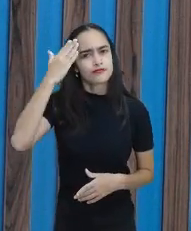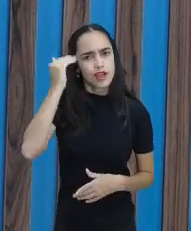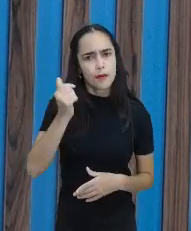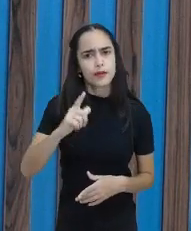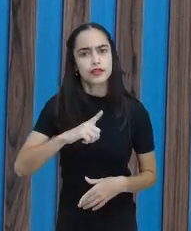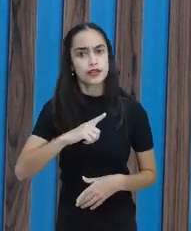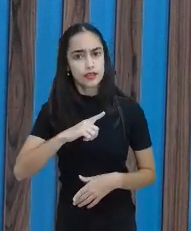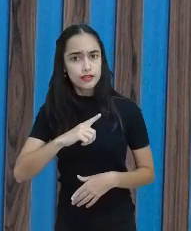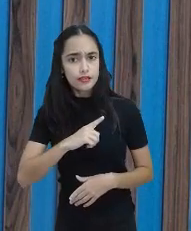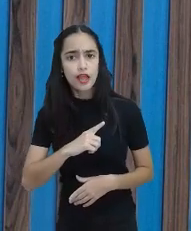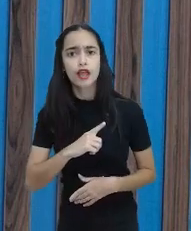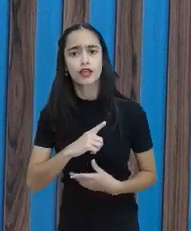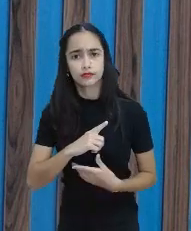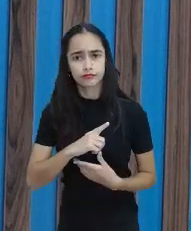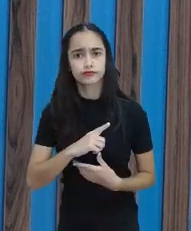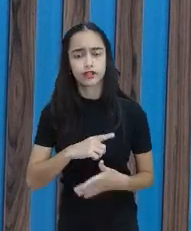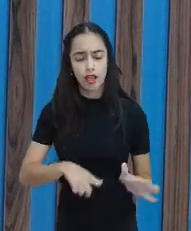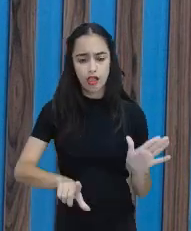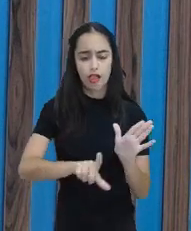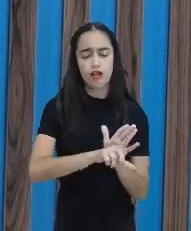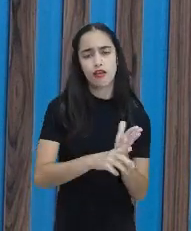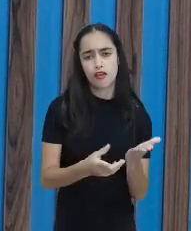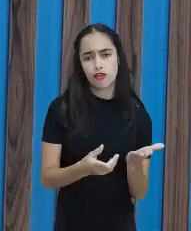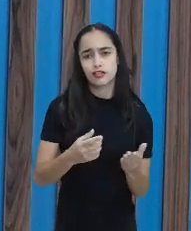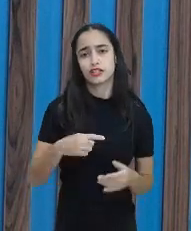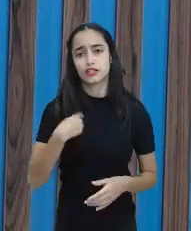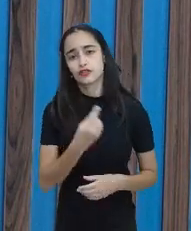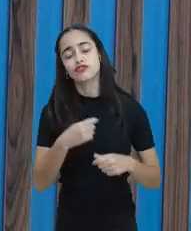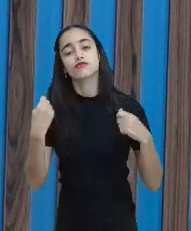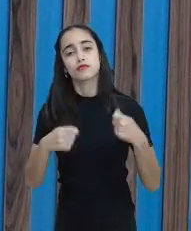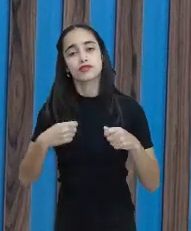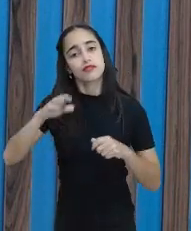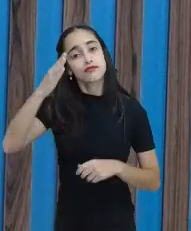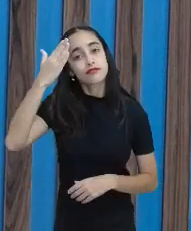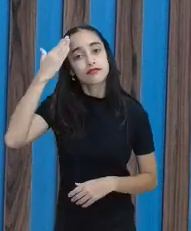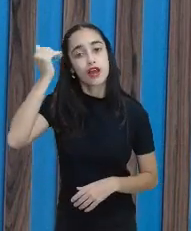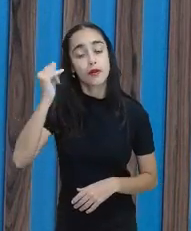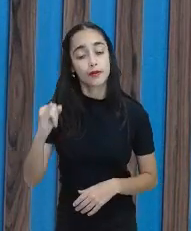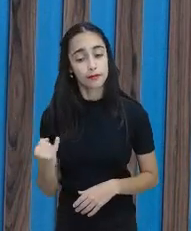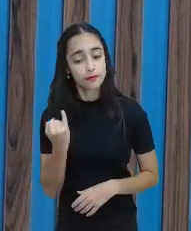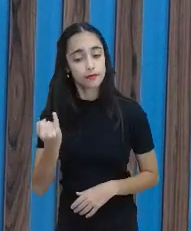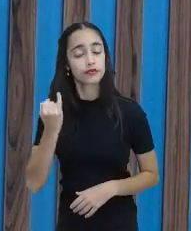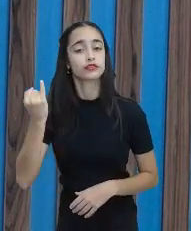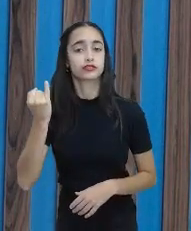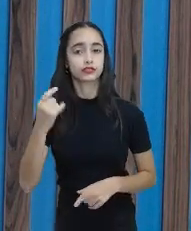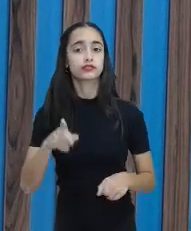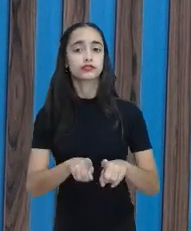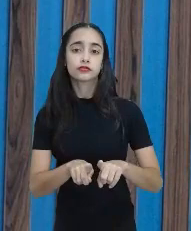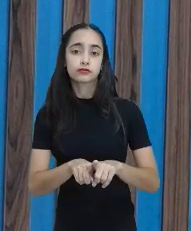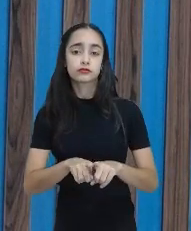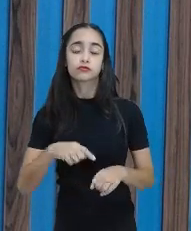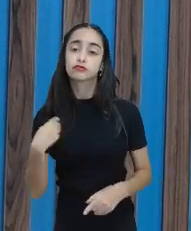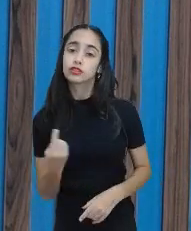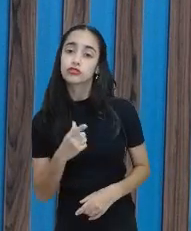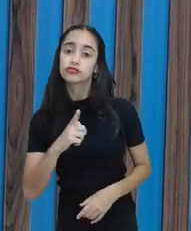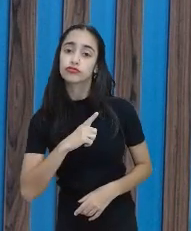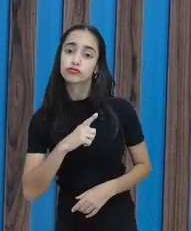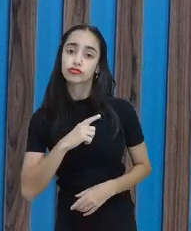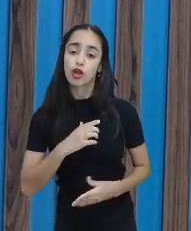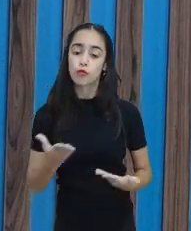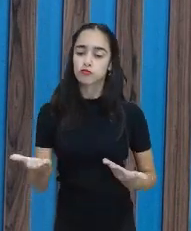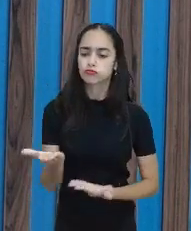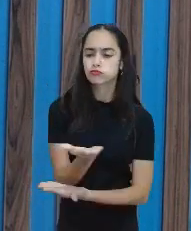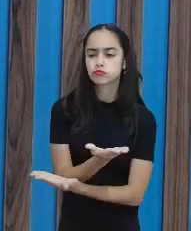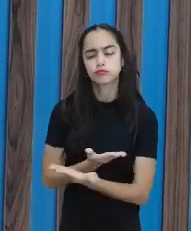de contas a gente precisa, né, saber a importância dele para que a gente possa ter um